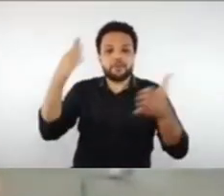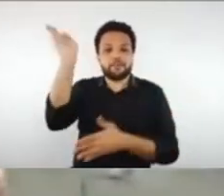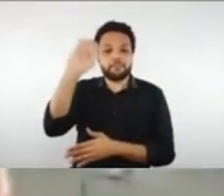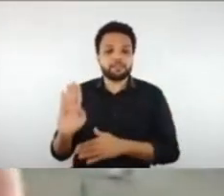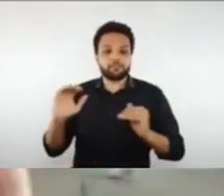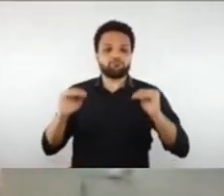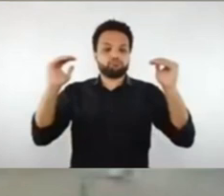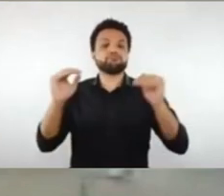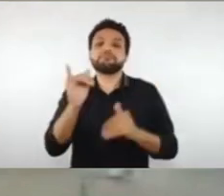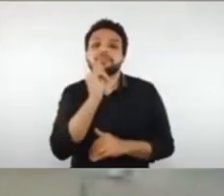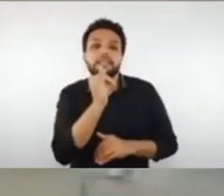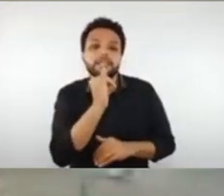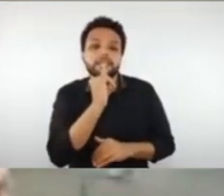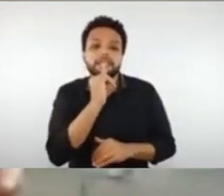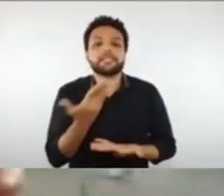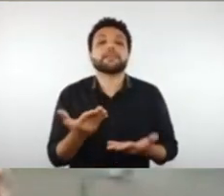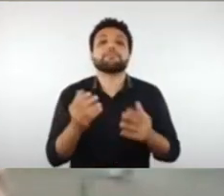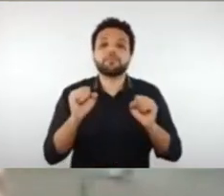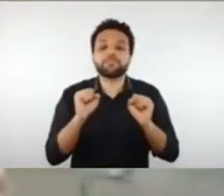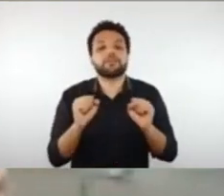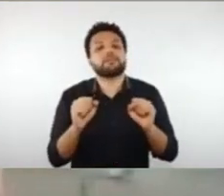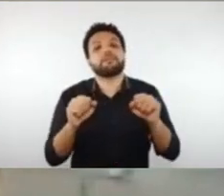citar o programa Encontros com o Cinema Brasileiro,